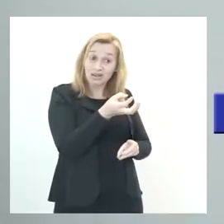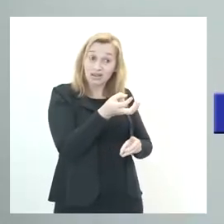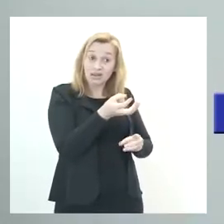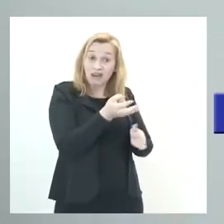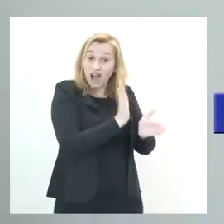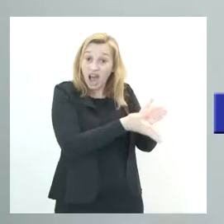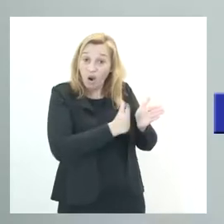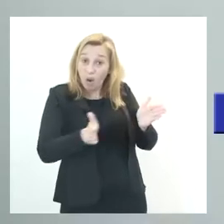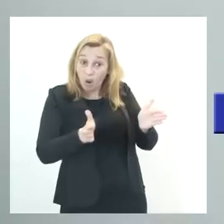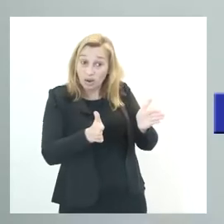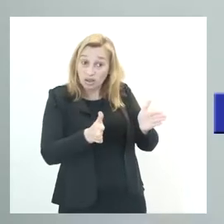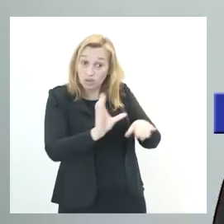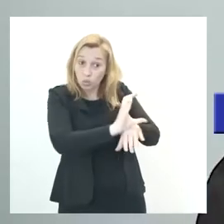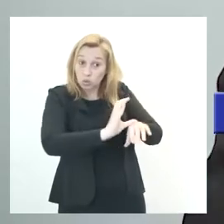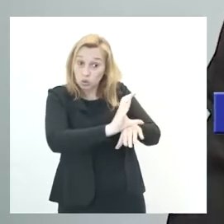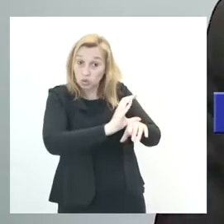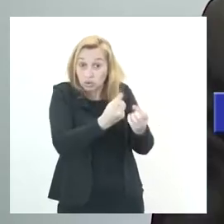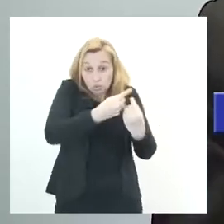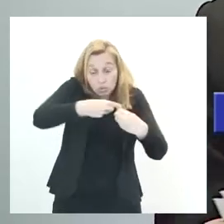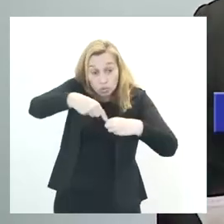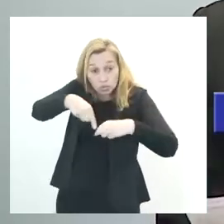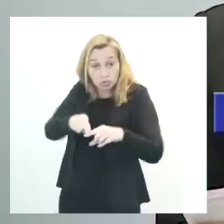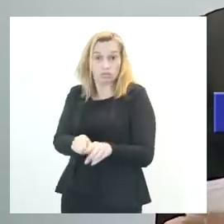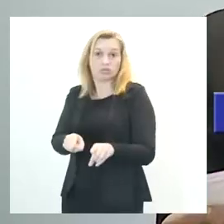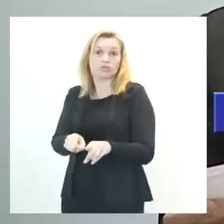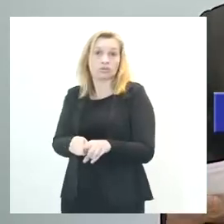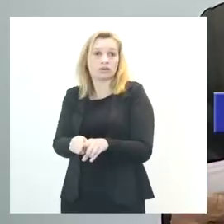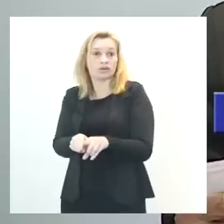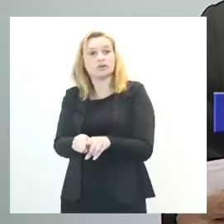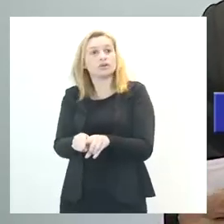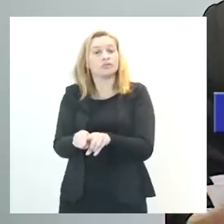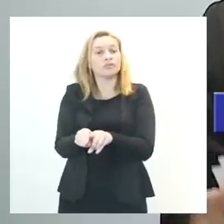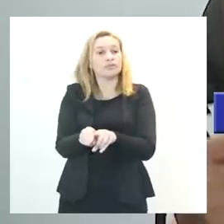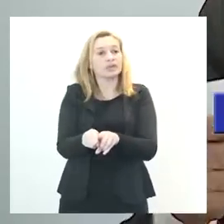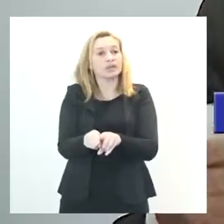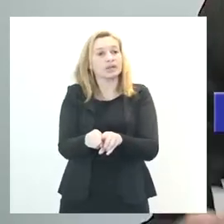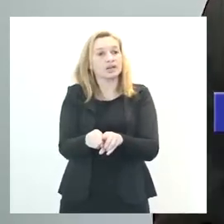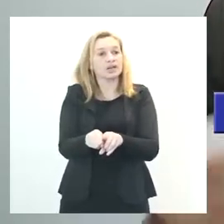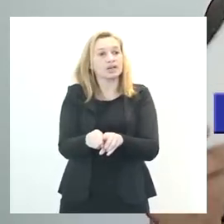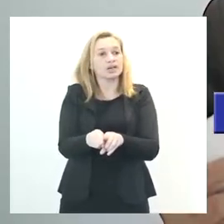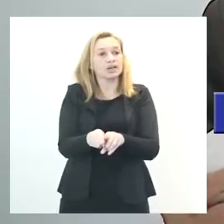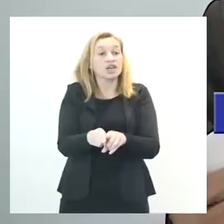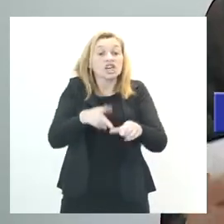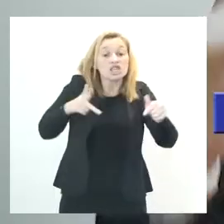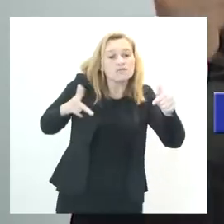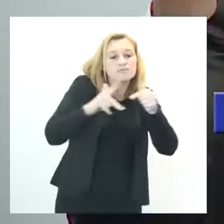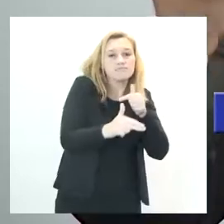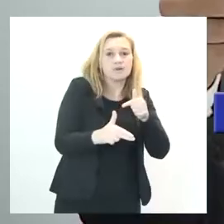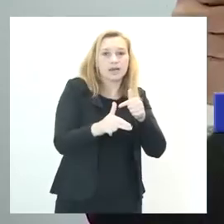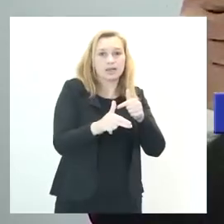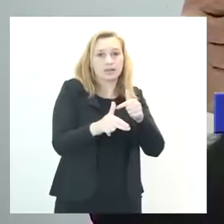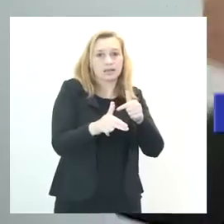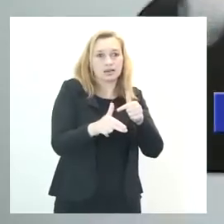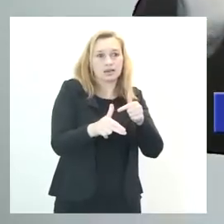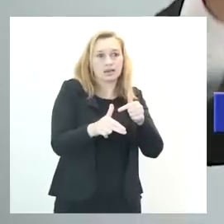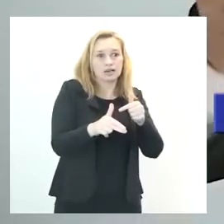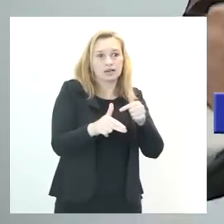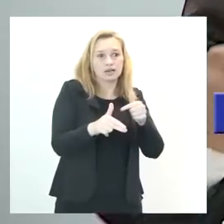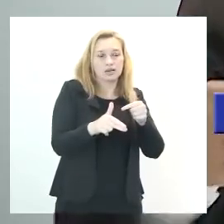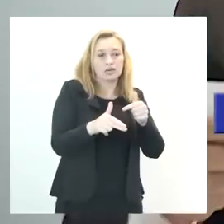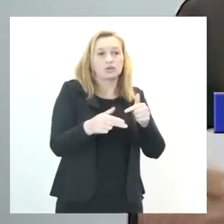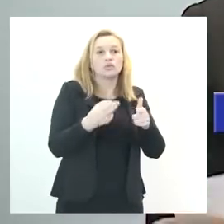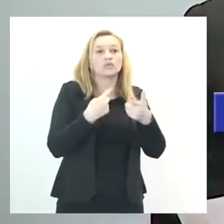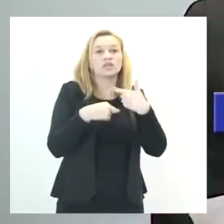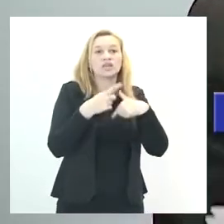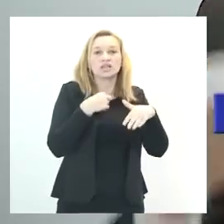Incondicional de modo a impedir a perspectiva de